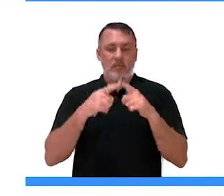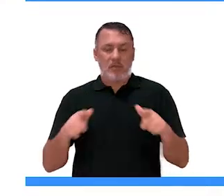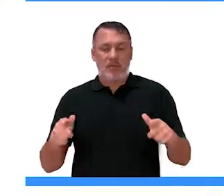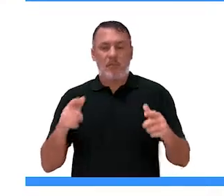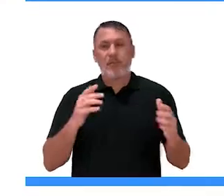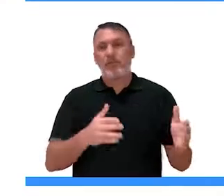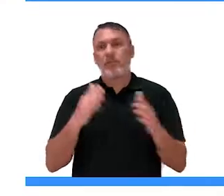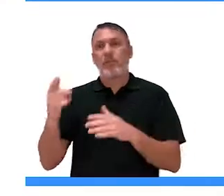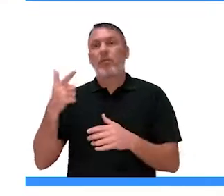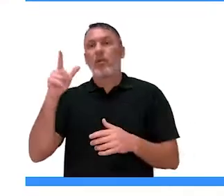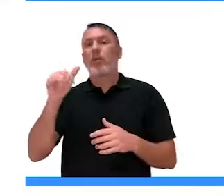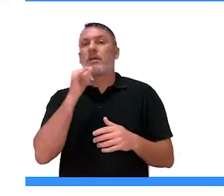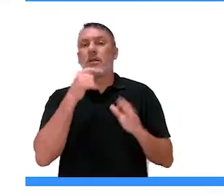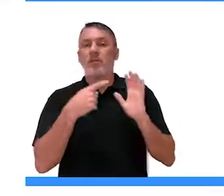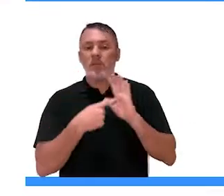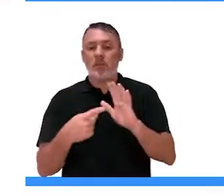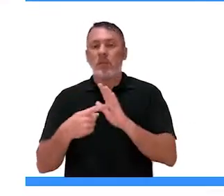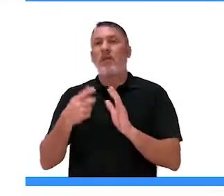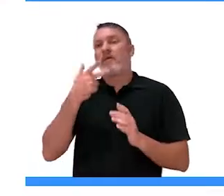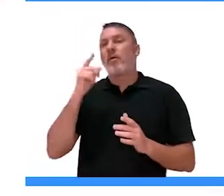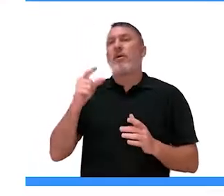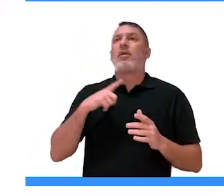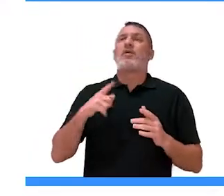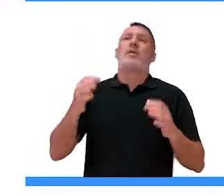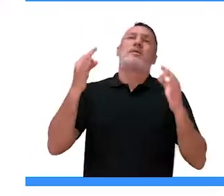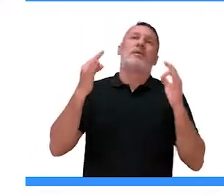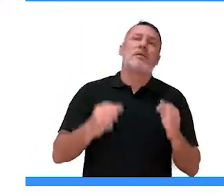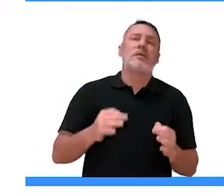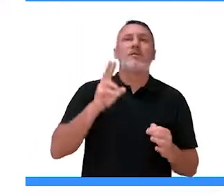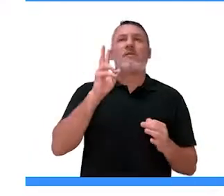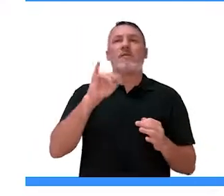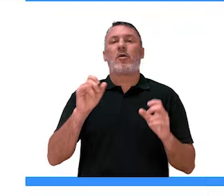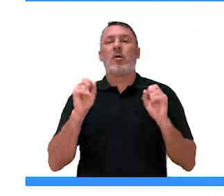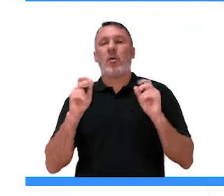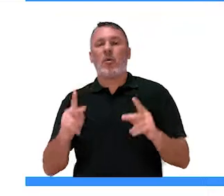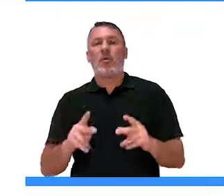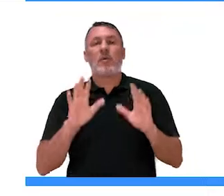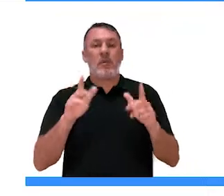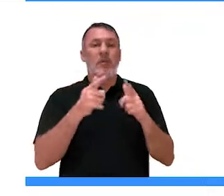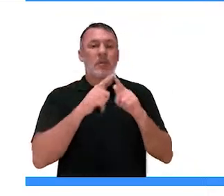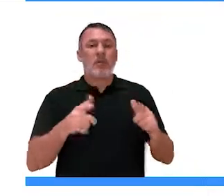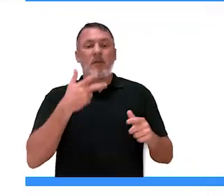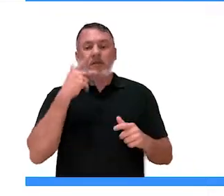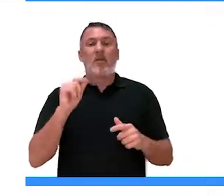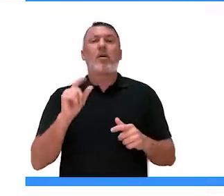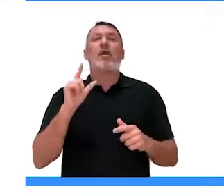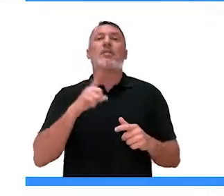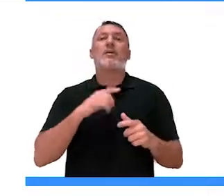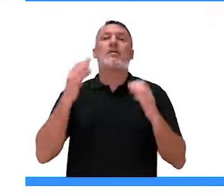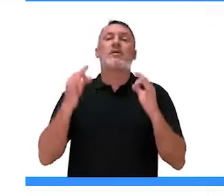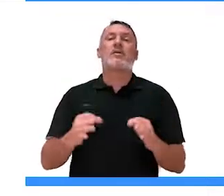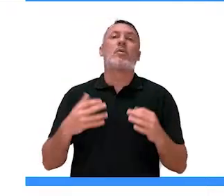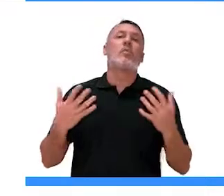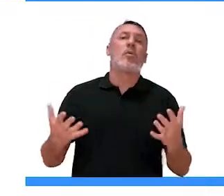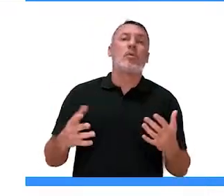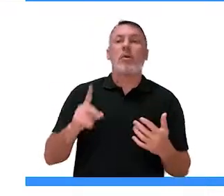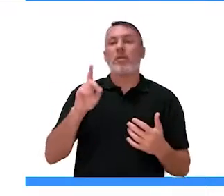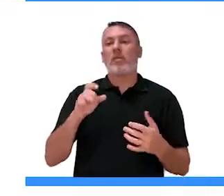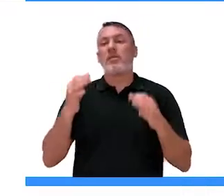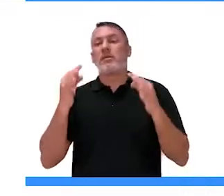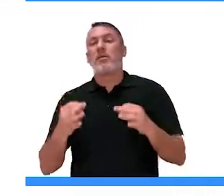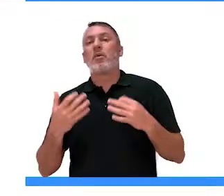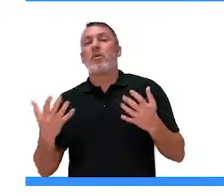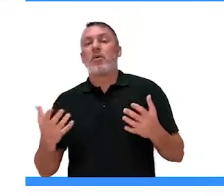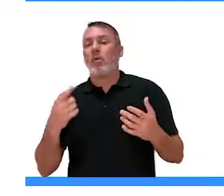gramática. Um outro exemplo é que a gente fala assim, tenho certeza que tudo dará certo, Mas pela gramática, quem tem